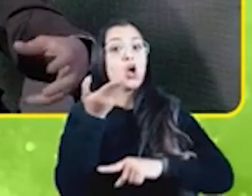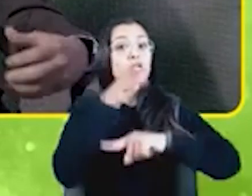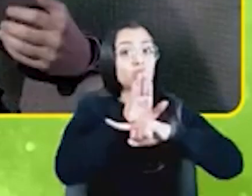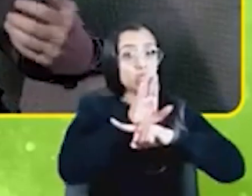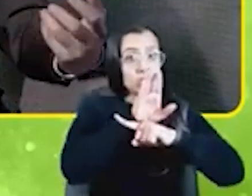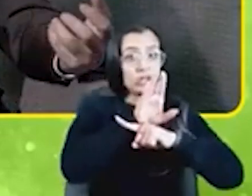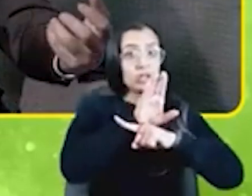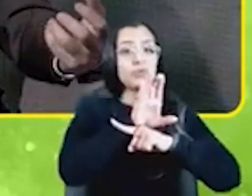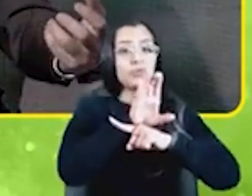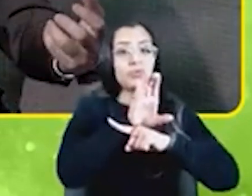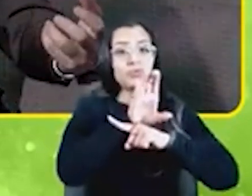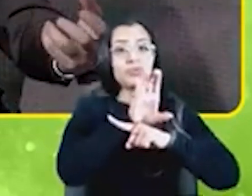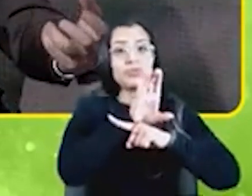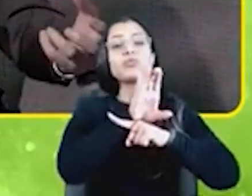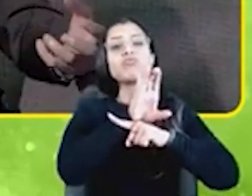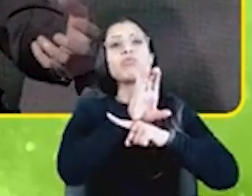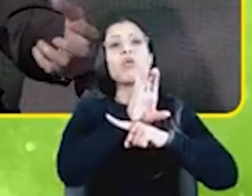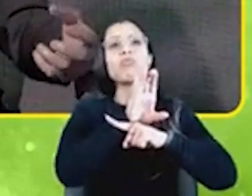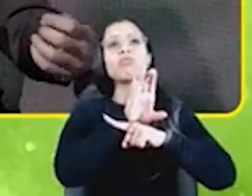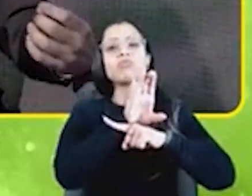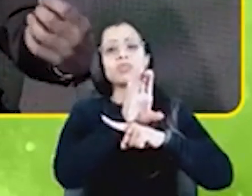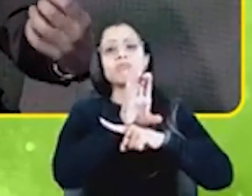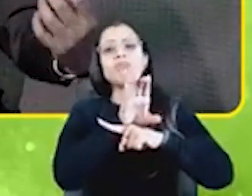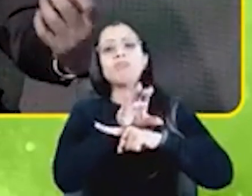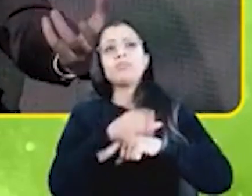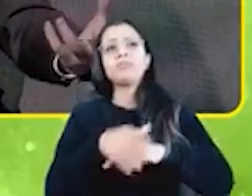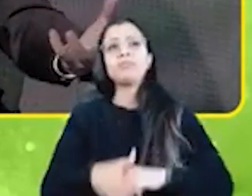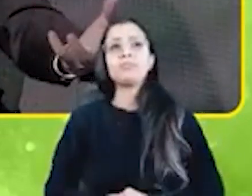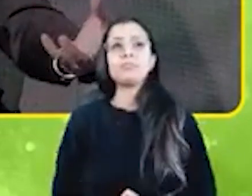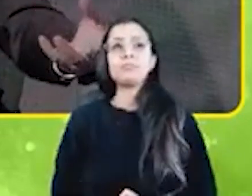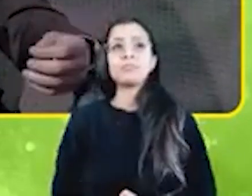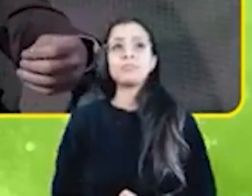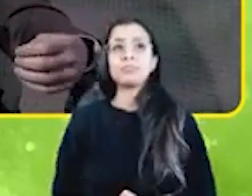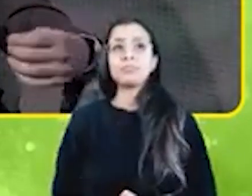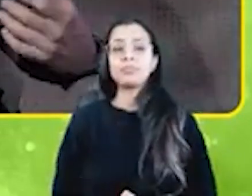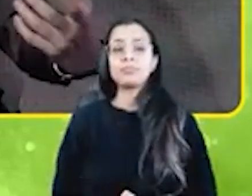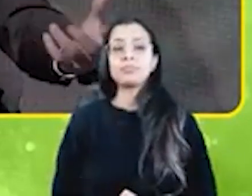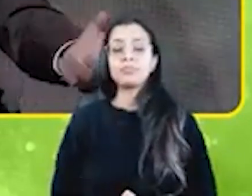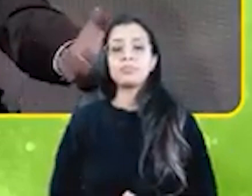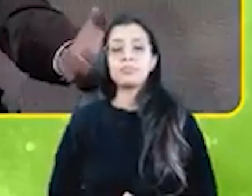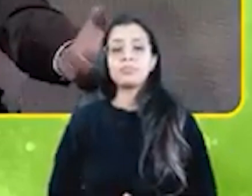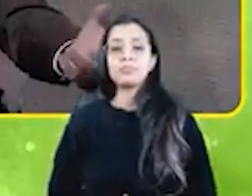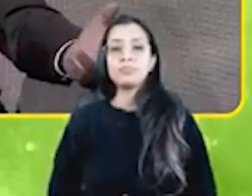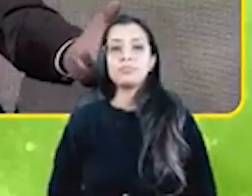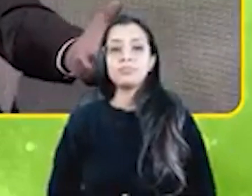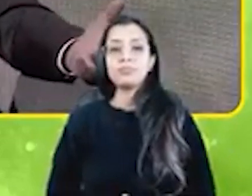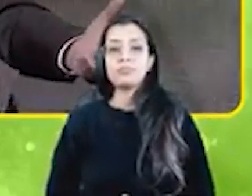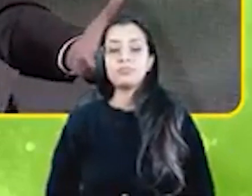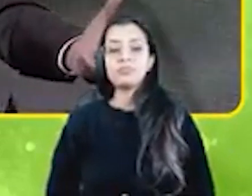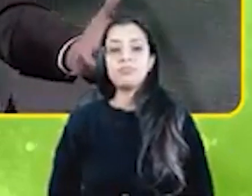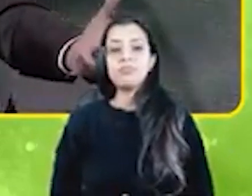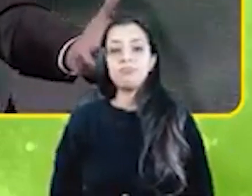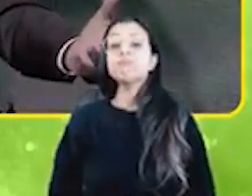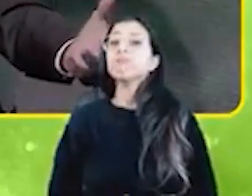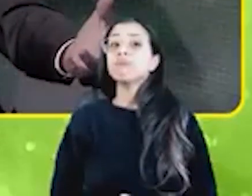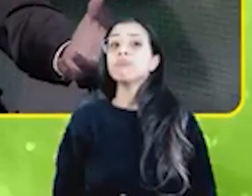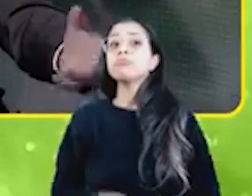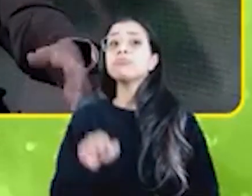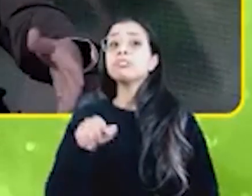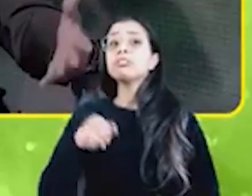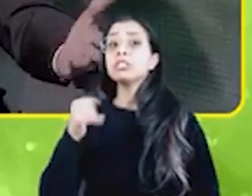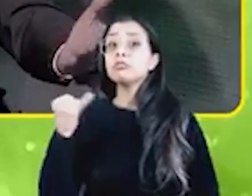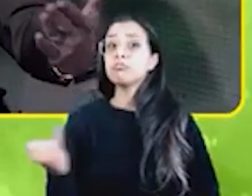tema combate ao desmatamento ilegal é um dos itens de mais alta relevância dentro da esse conjunto de